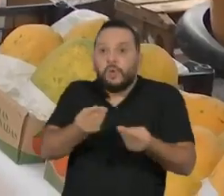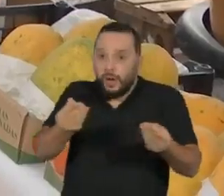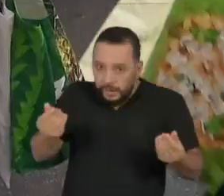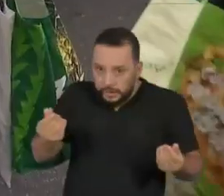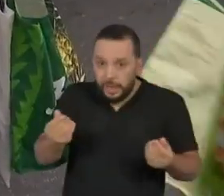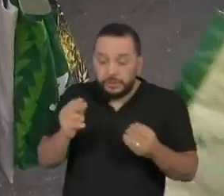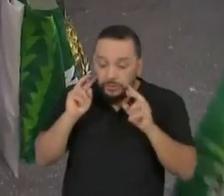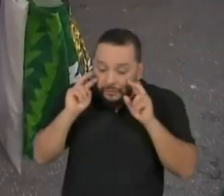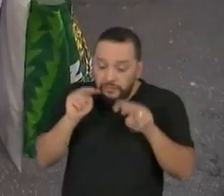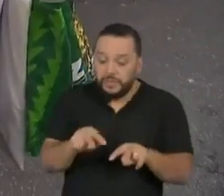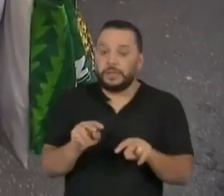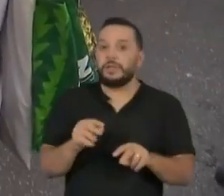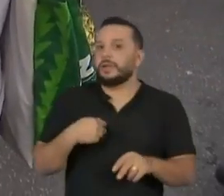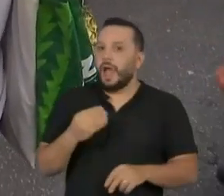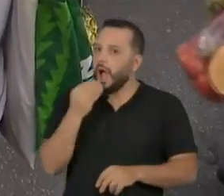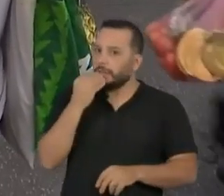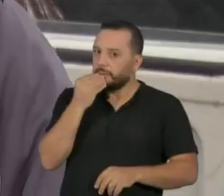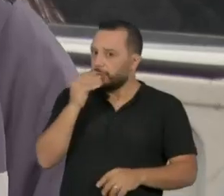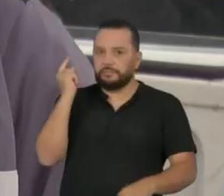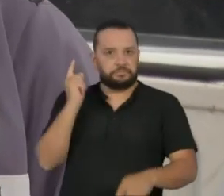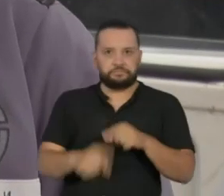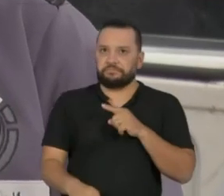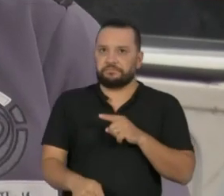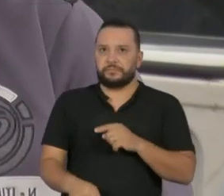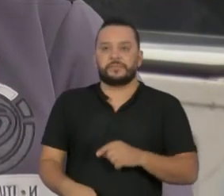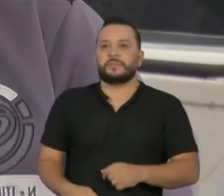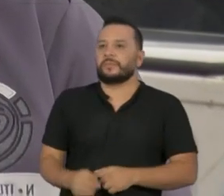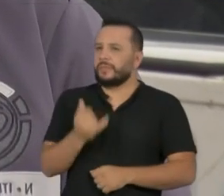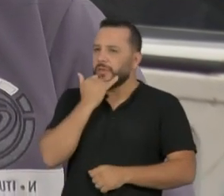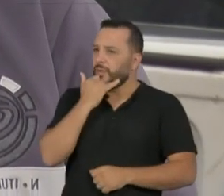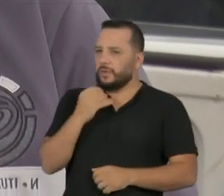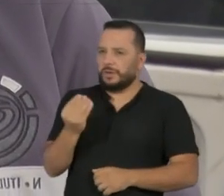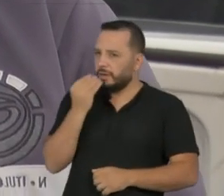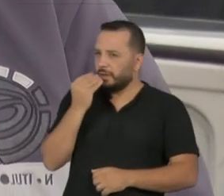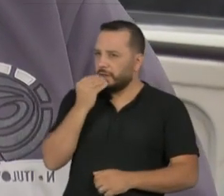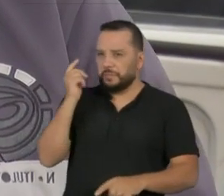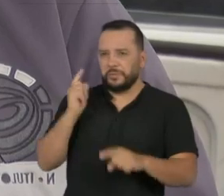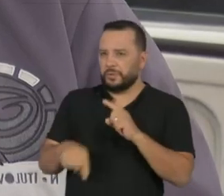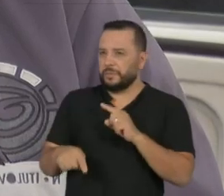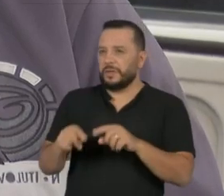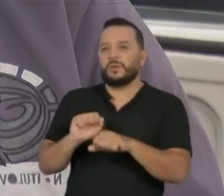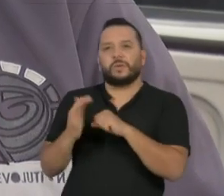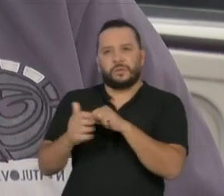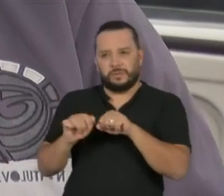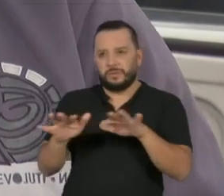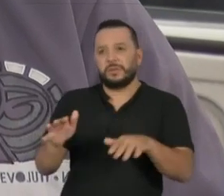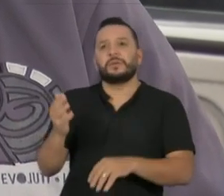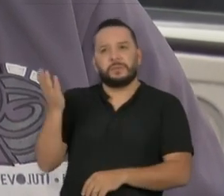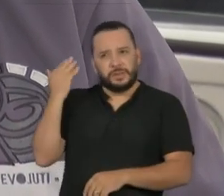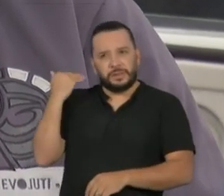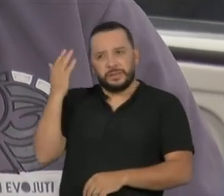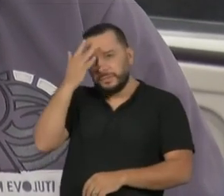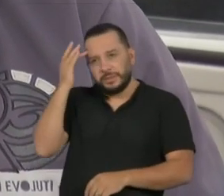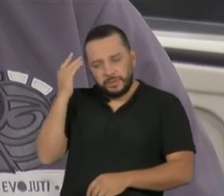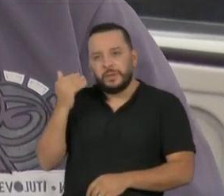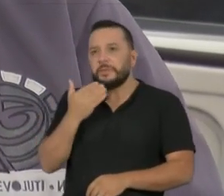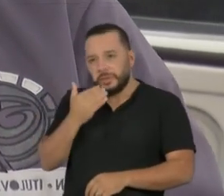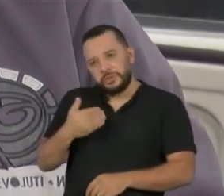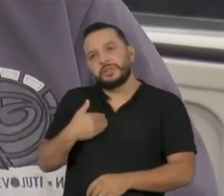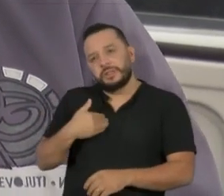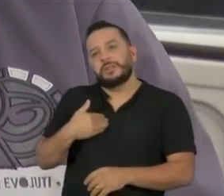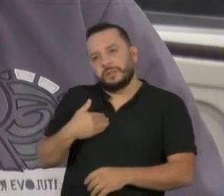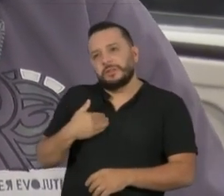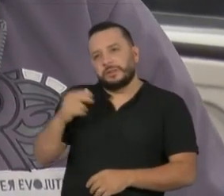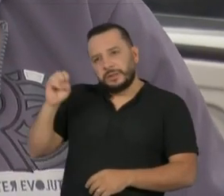os olhos, porque a degustação... A gente não está fazendo degustação no momento referente ao coronavírus, mas antes o pessoal pedia a gente fazer a degustação.